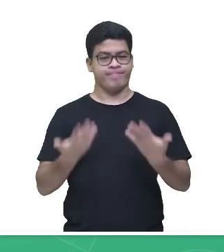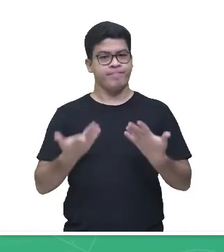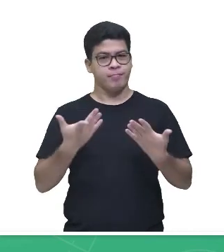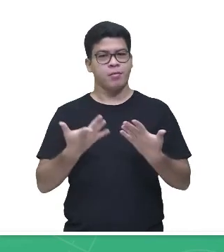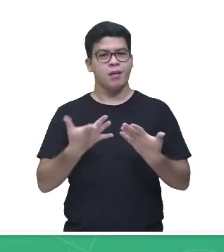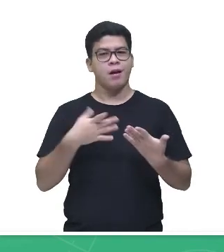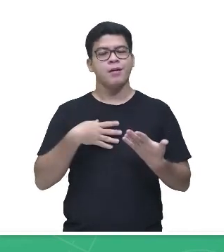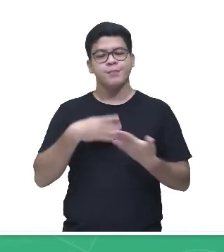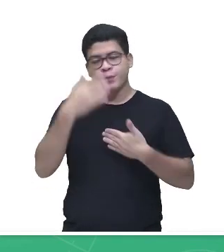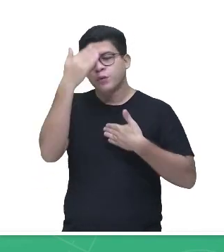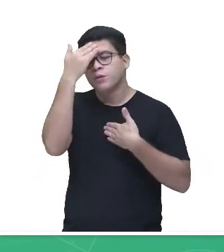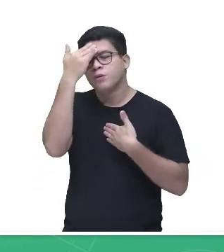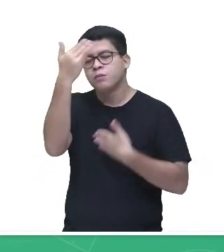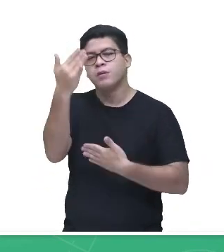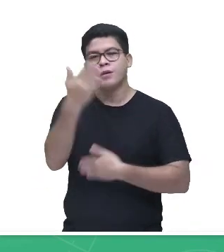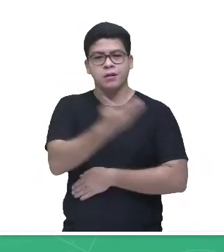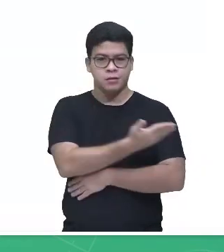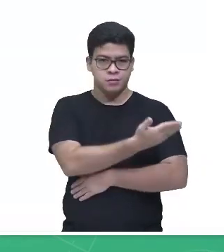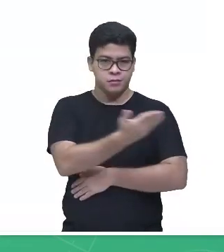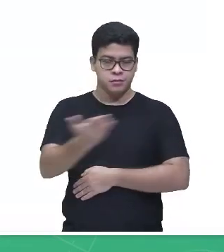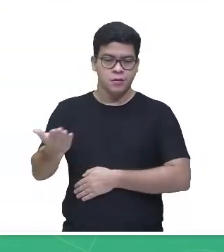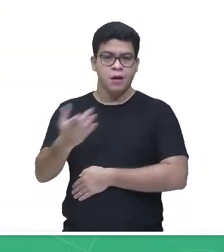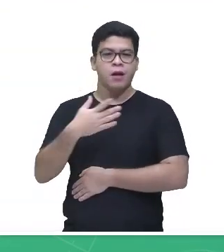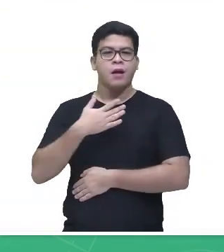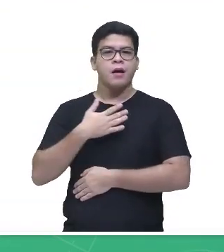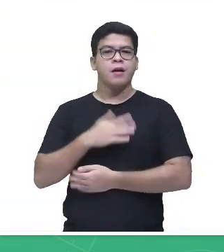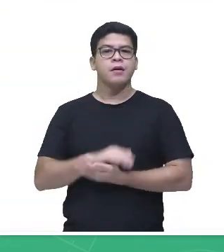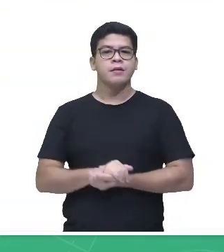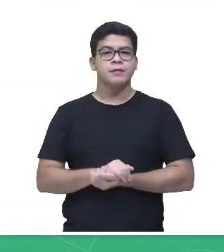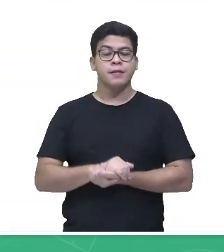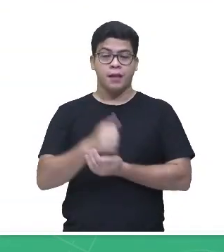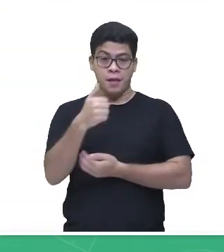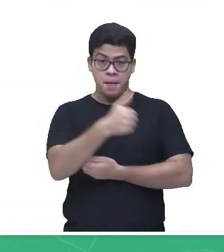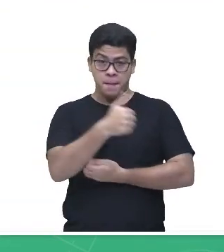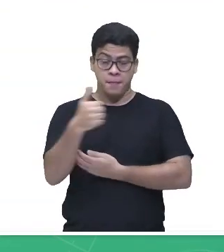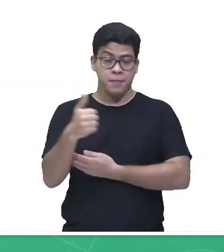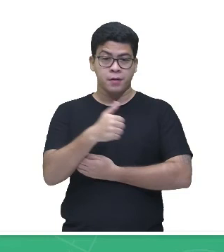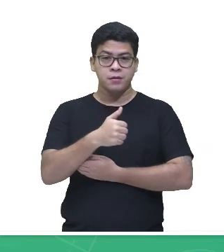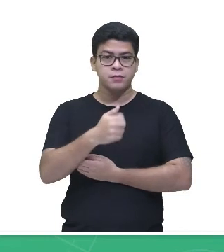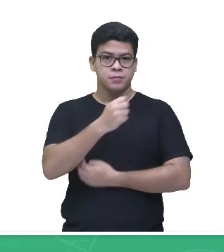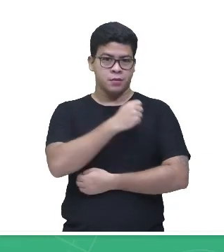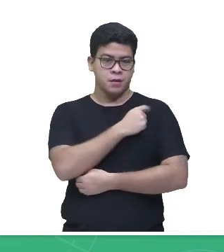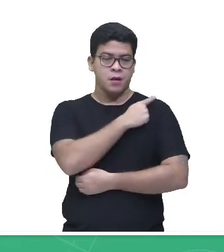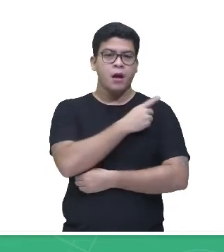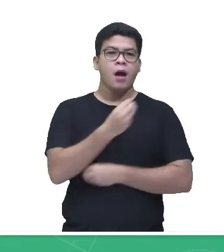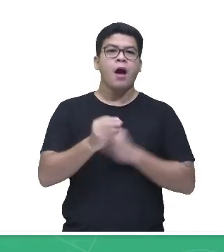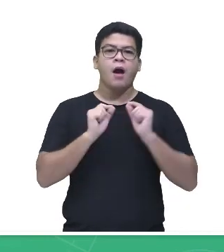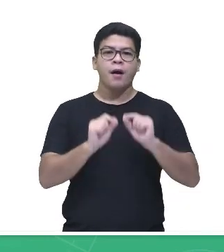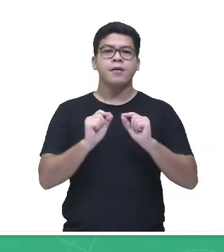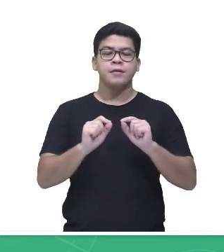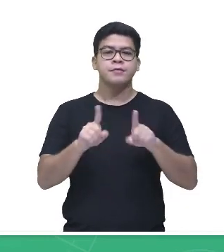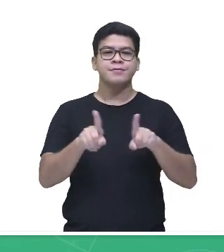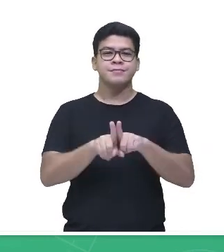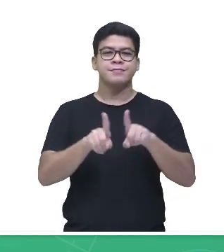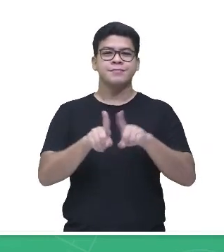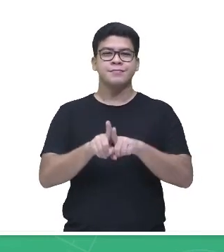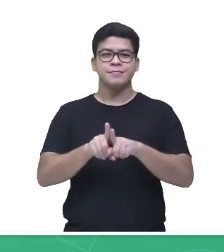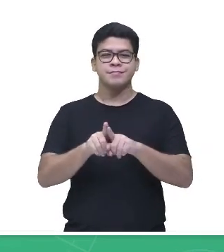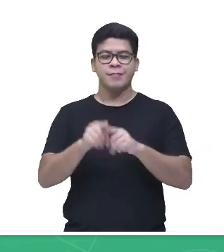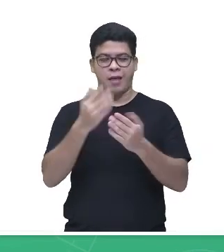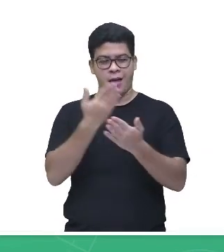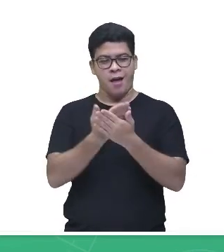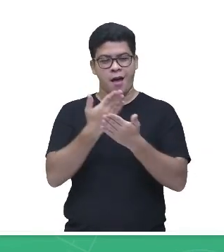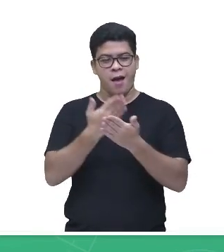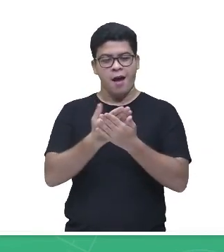Então, queridos, muito obrigada. Agora nós vamos para a nossa 11ª etapa e conto com vocês também aí aprendendo mais um pouco